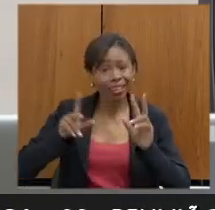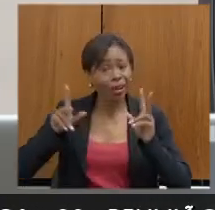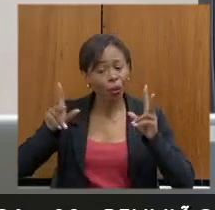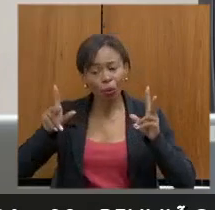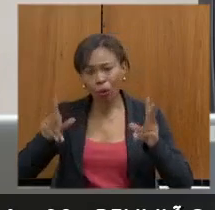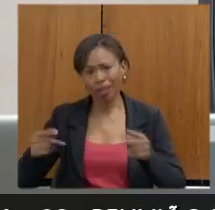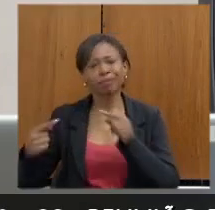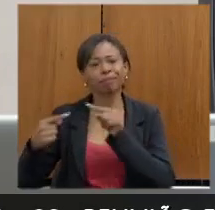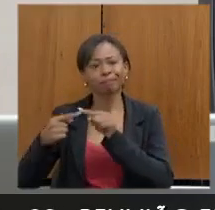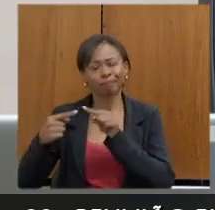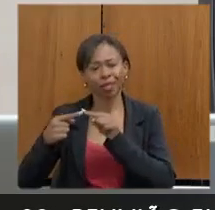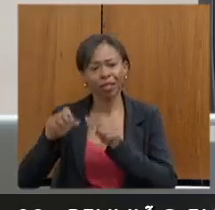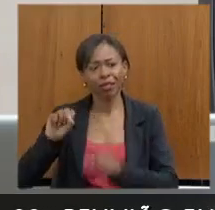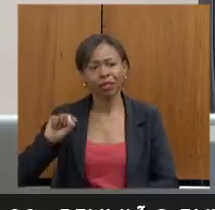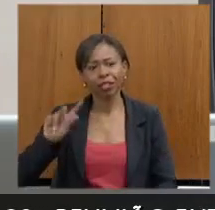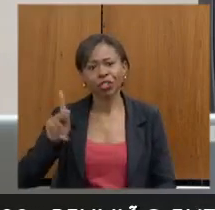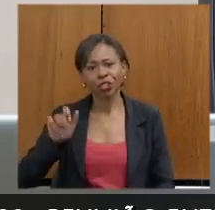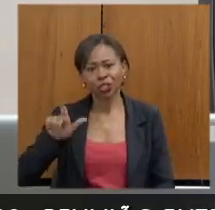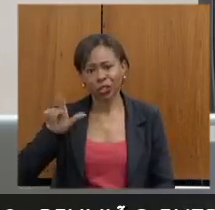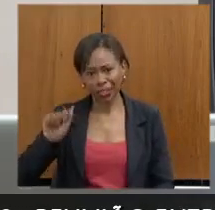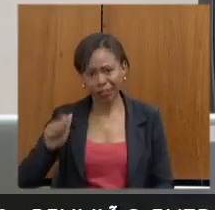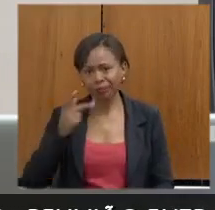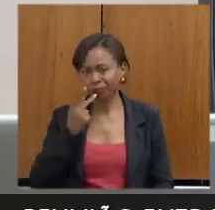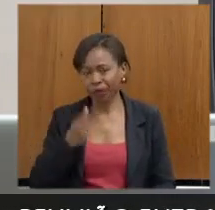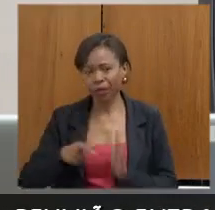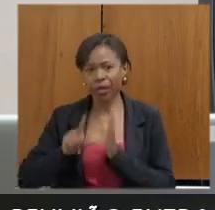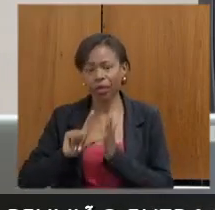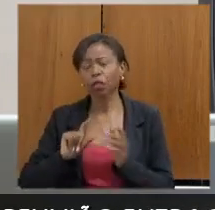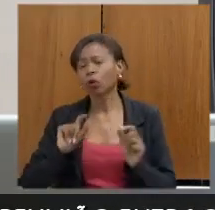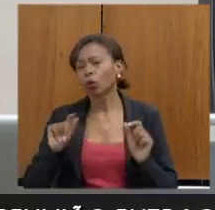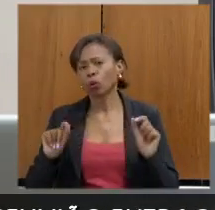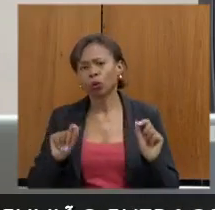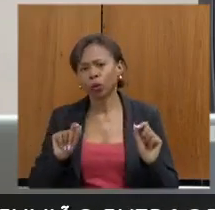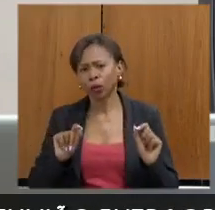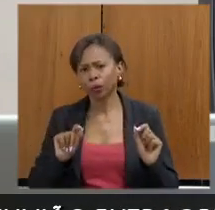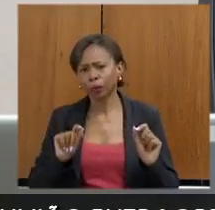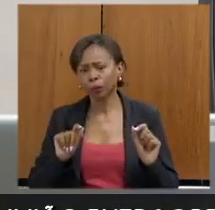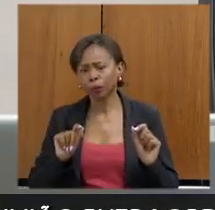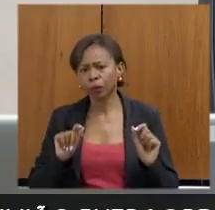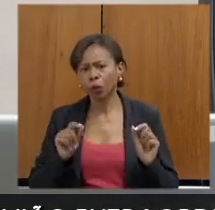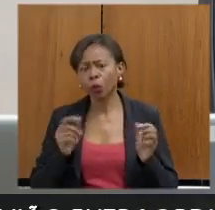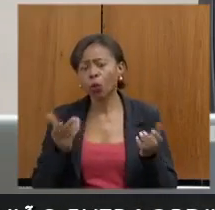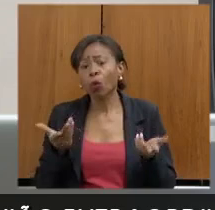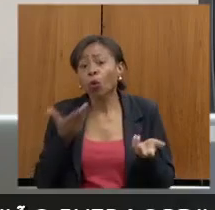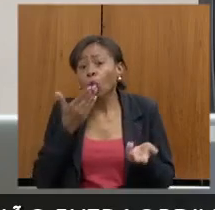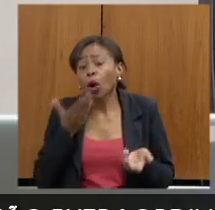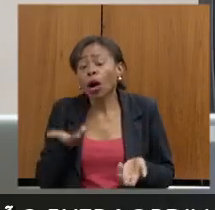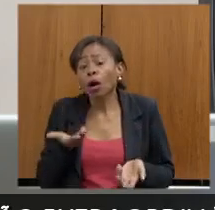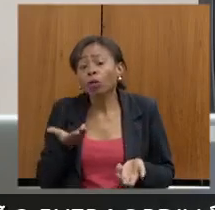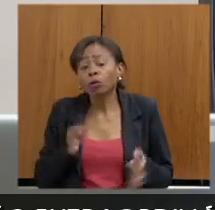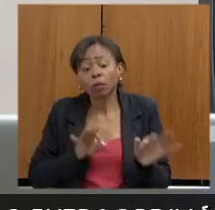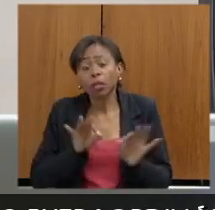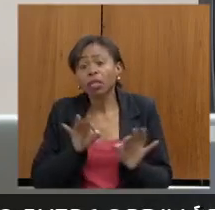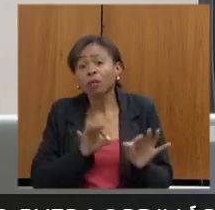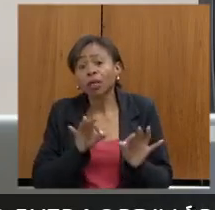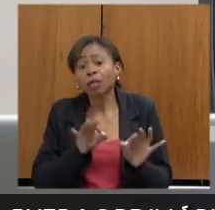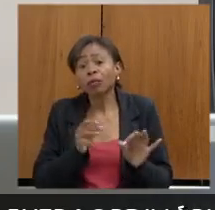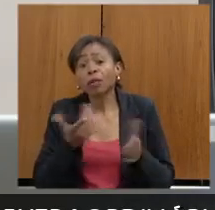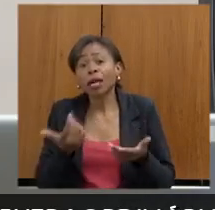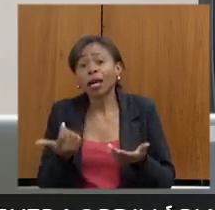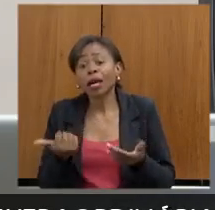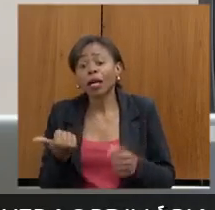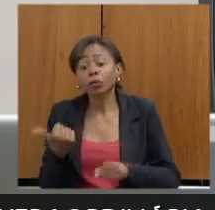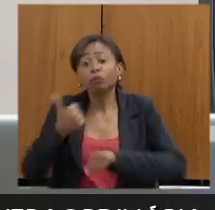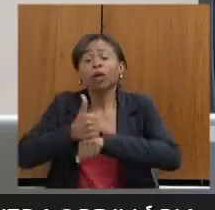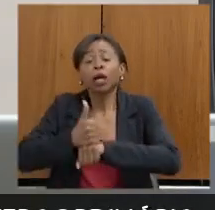mesma linha da deputada Sheila falou é qual é o planejamento para recomposição do efetivo Considerando